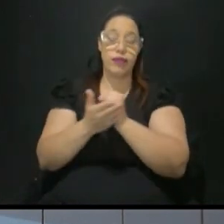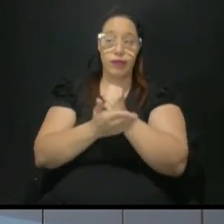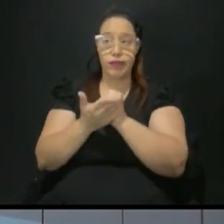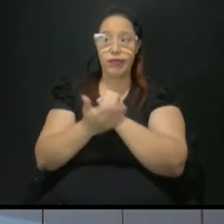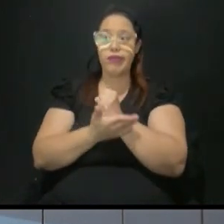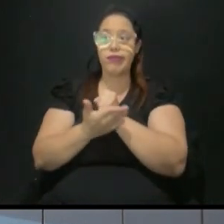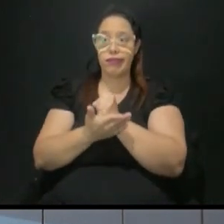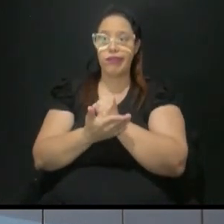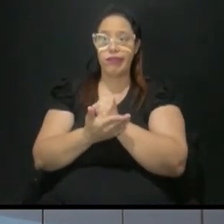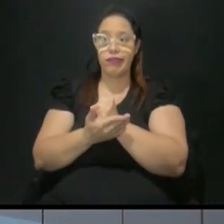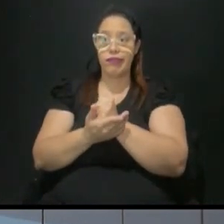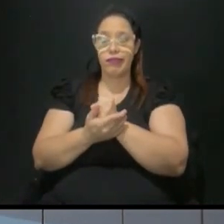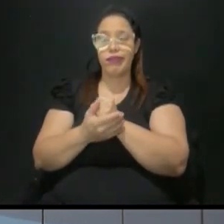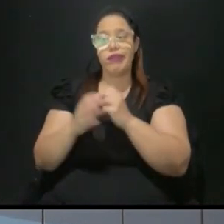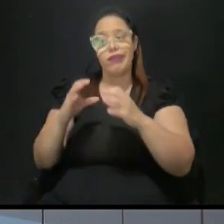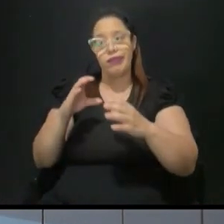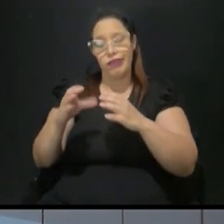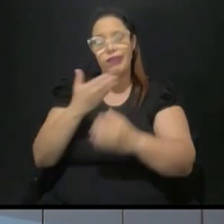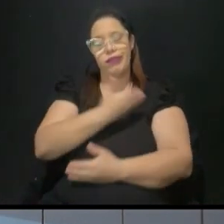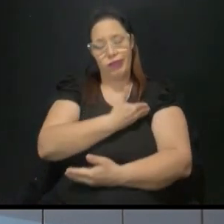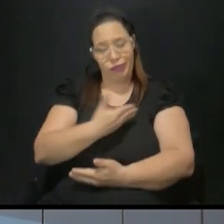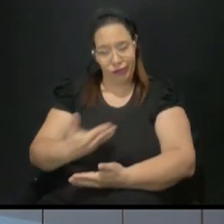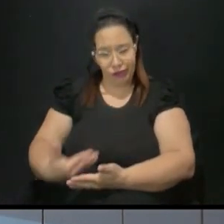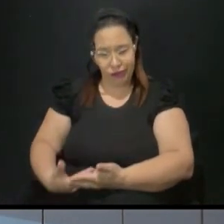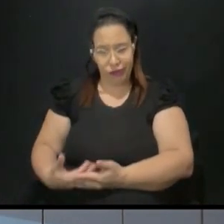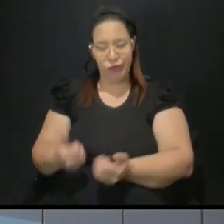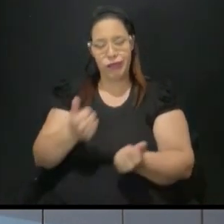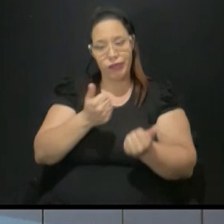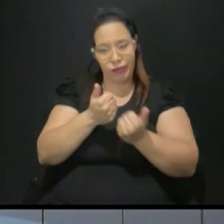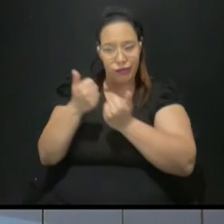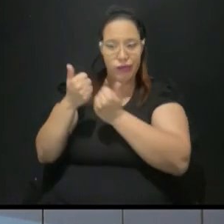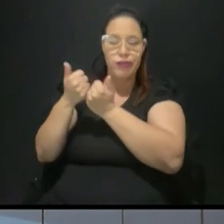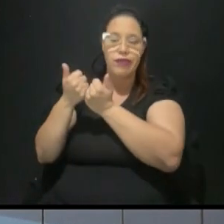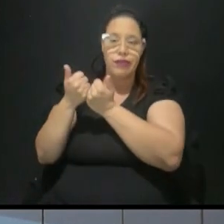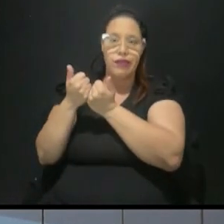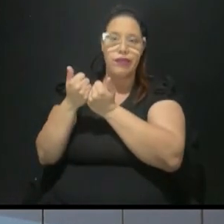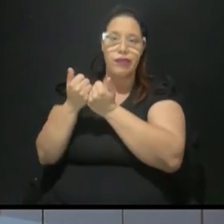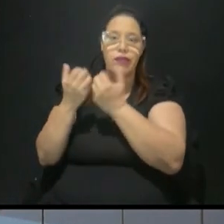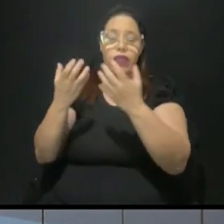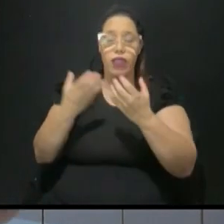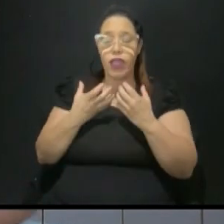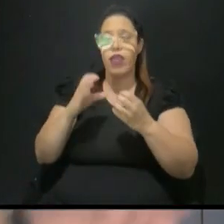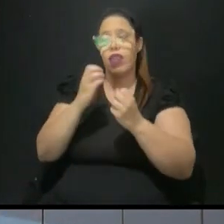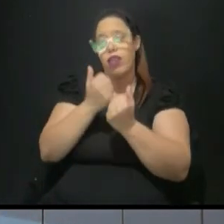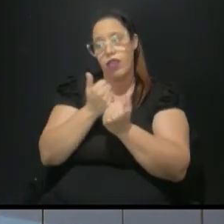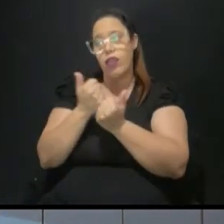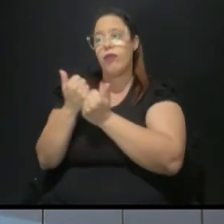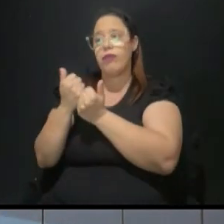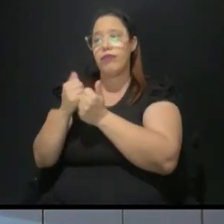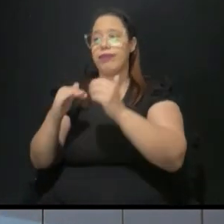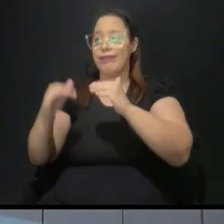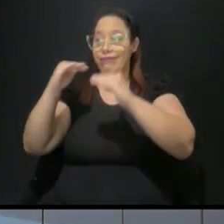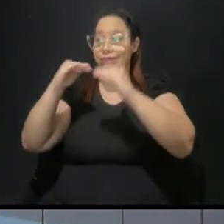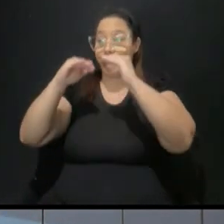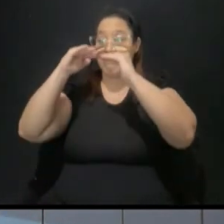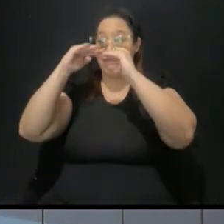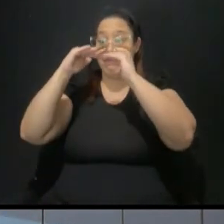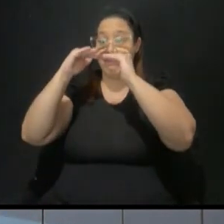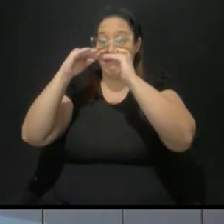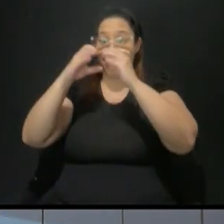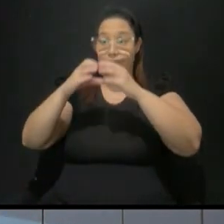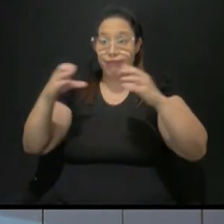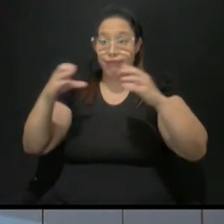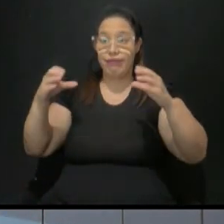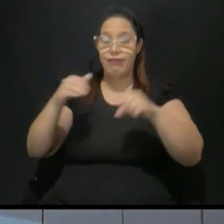obviamente, com o poder público, com patrocinadores, com as pessoas que queiram nos apoiar, para que isso cada vez se amplie ainda mais. Então, muito obrigado